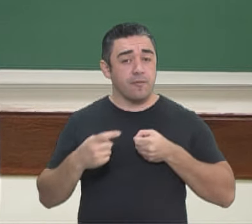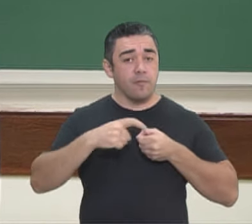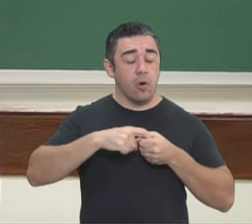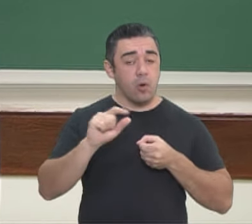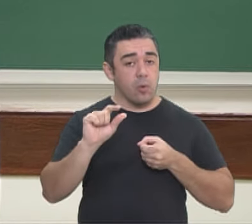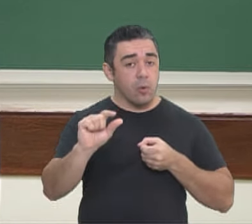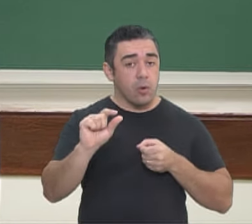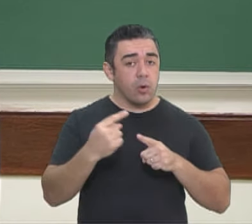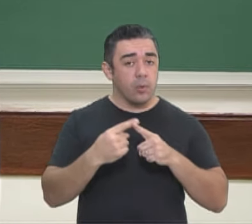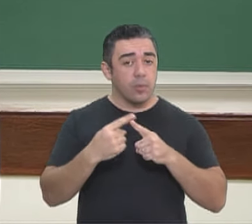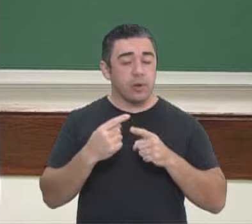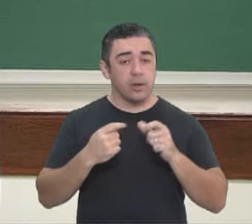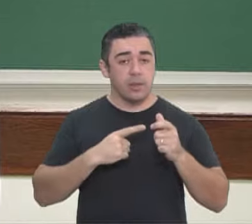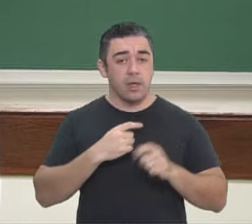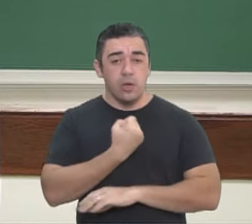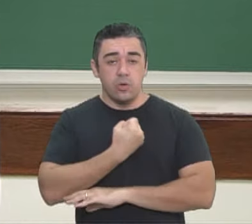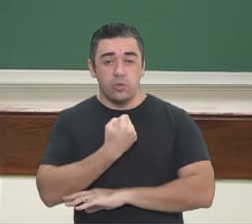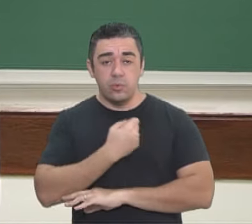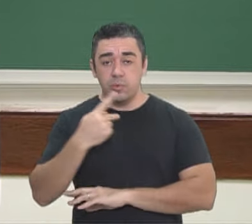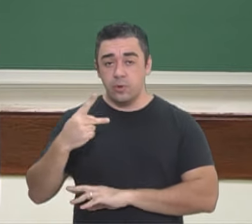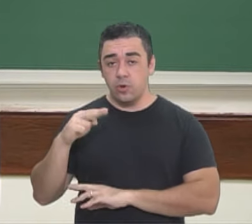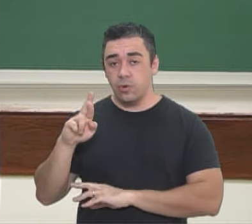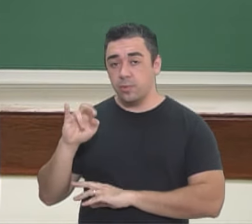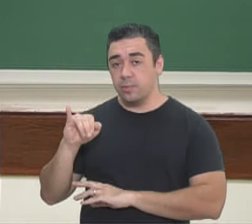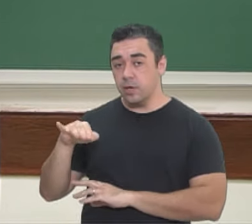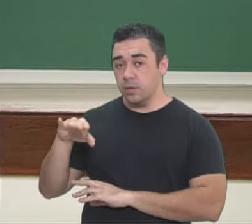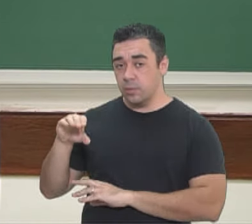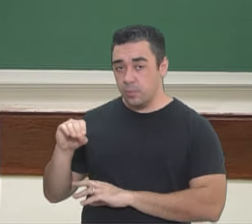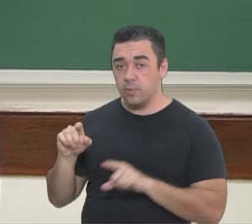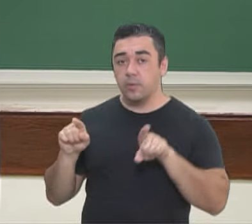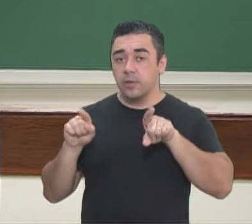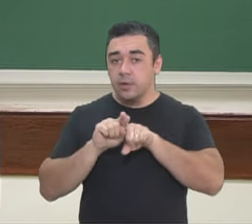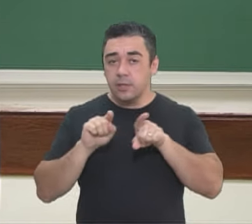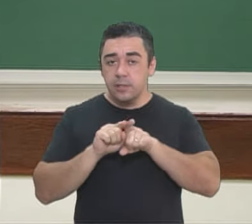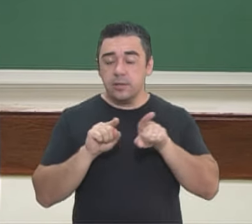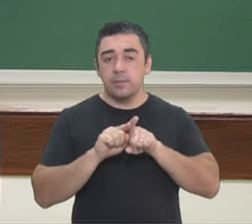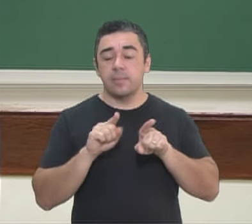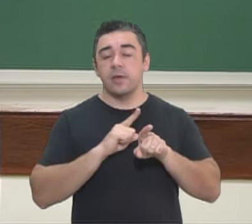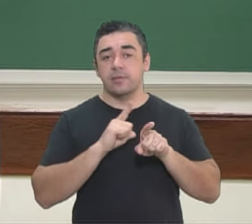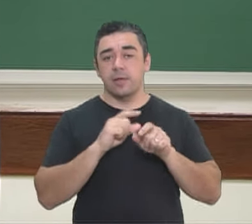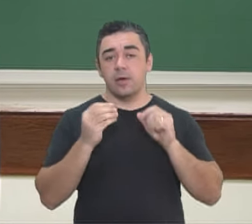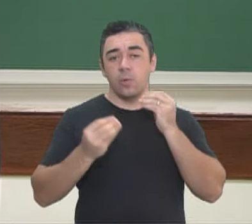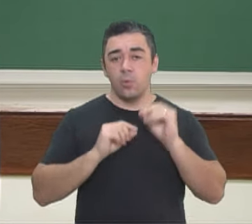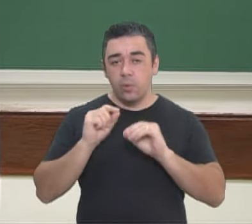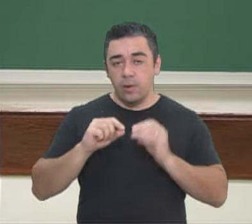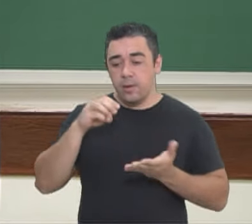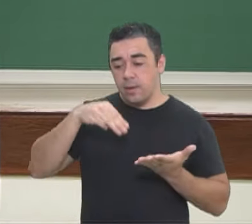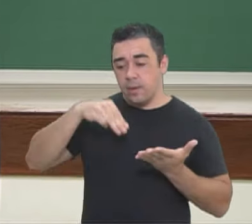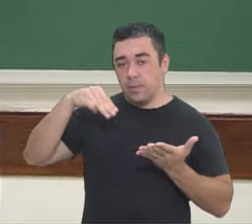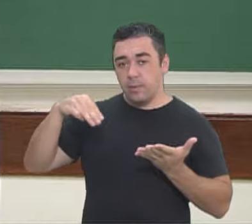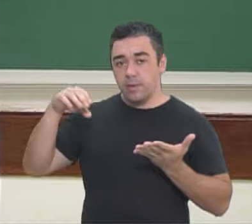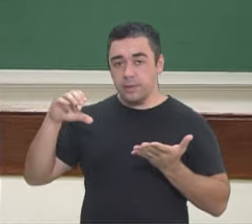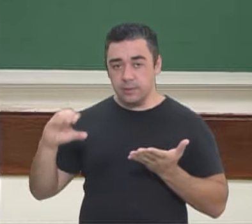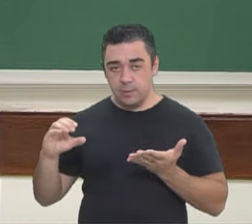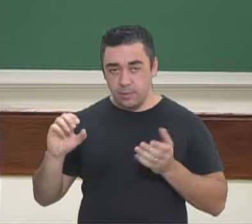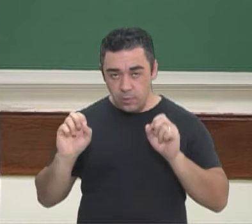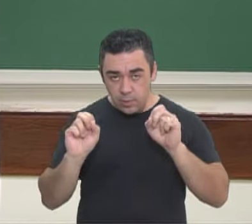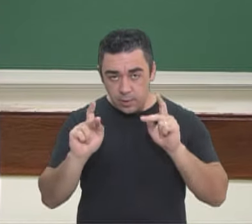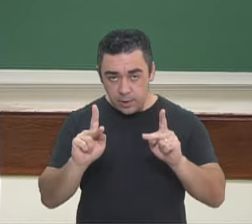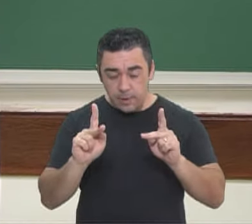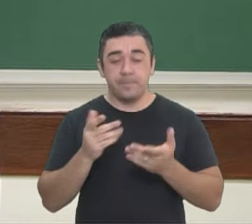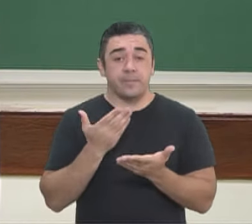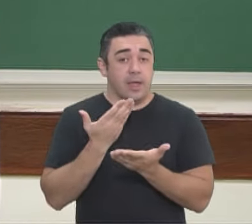falar sobre os números primos e também decompor em fatores primos e o MMC, ok? Então,